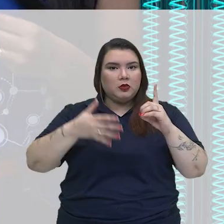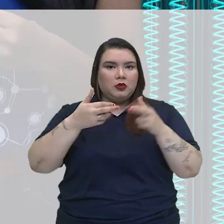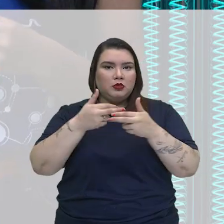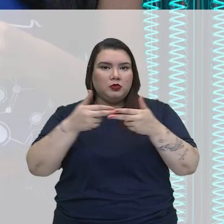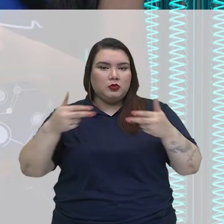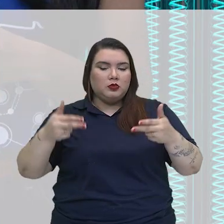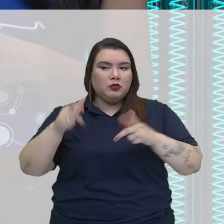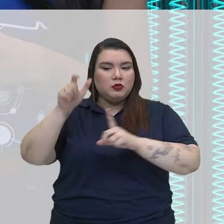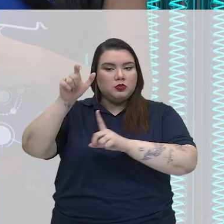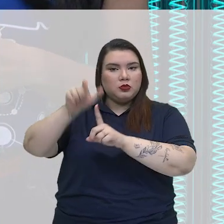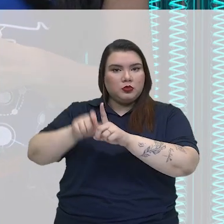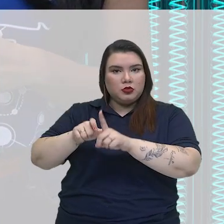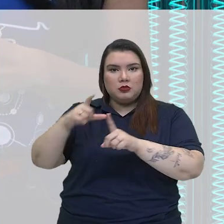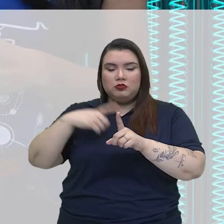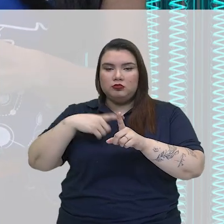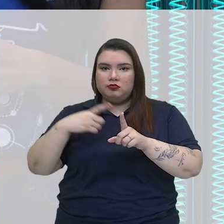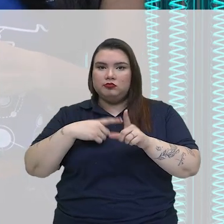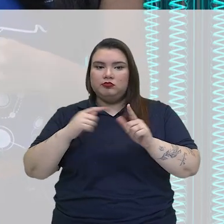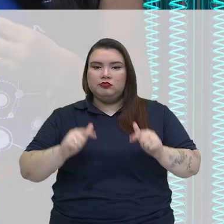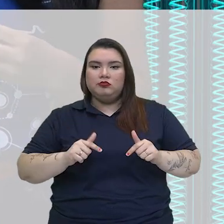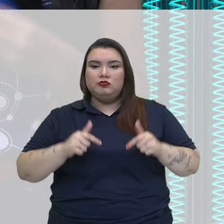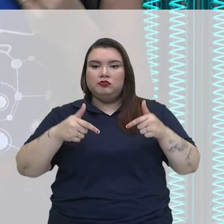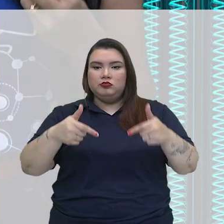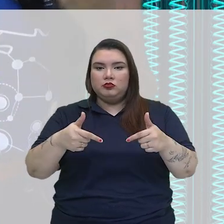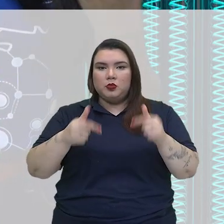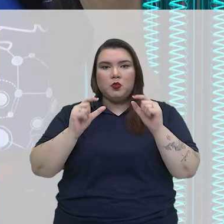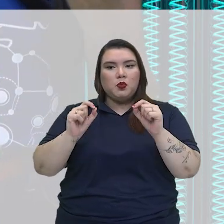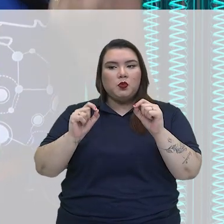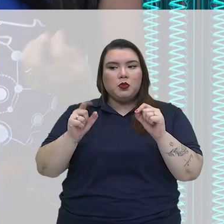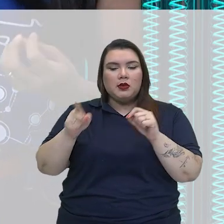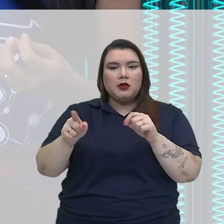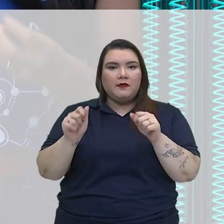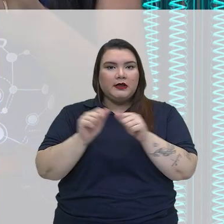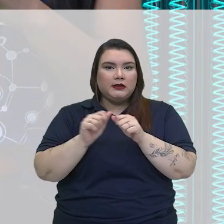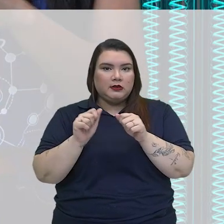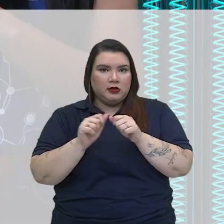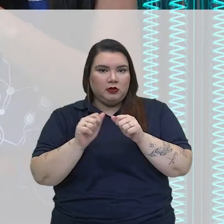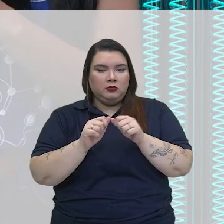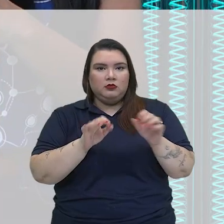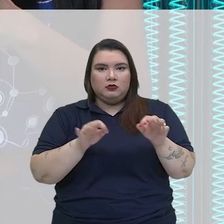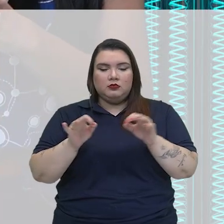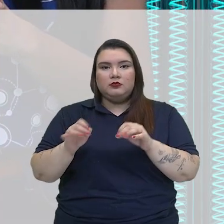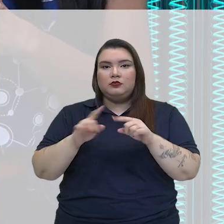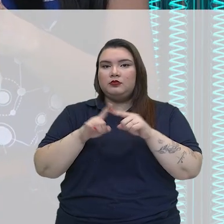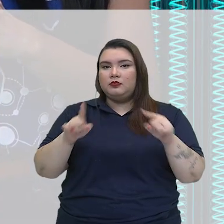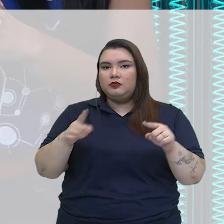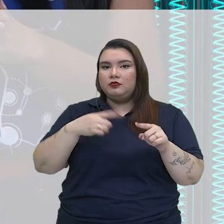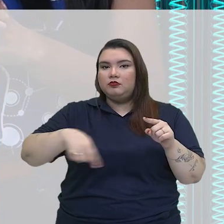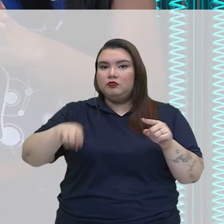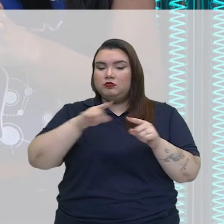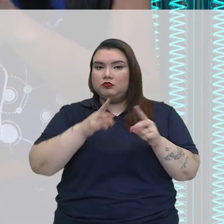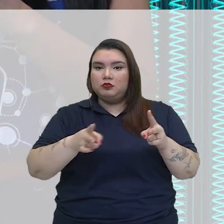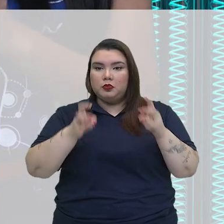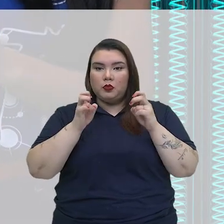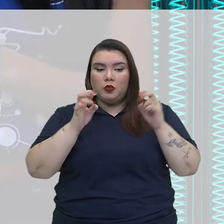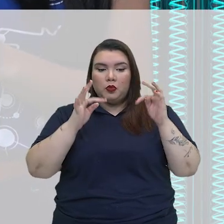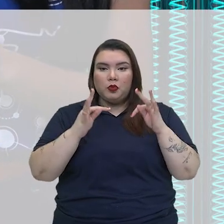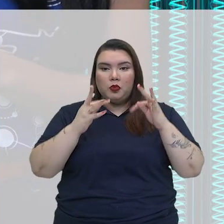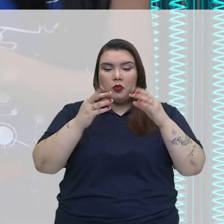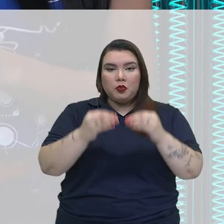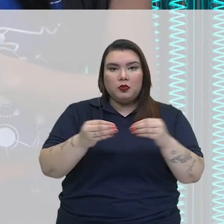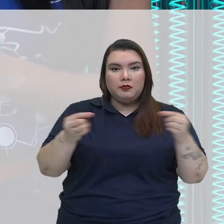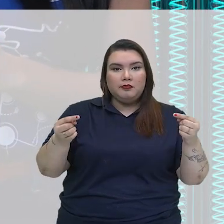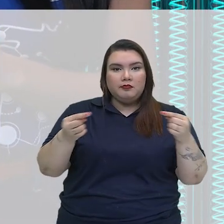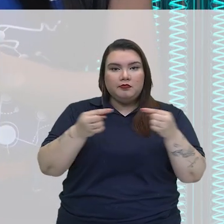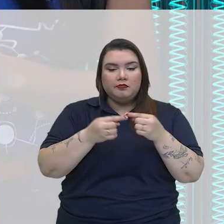coisas que o sujeito está praticando, né, o que o sujeito está fazendo. Mas vocês viram ali que todas